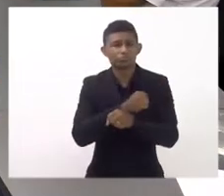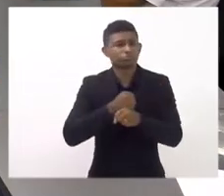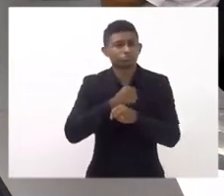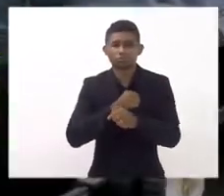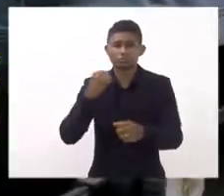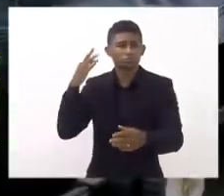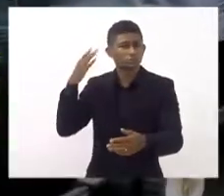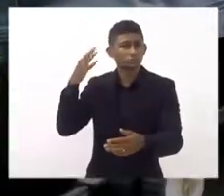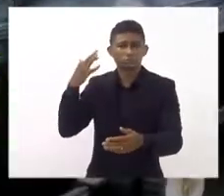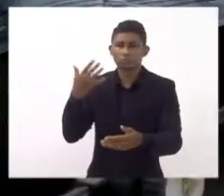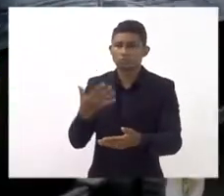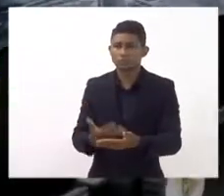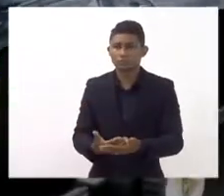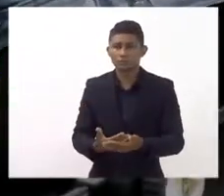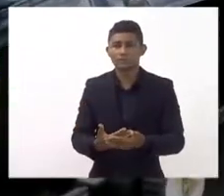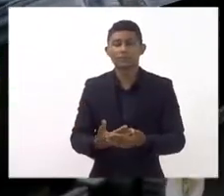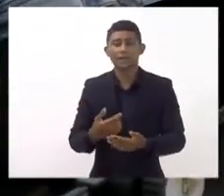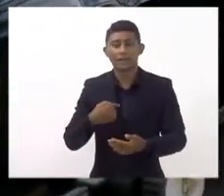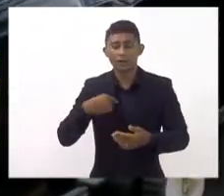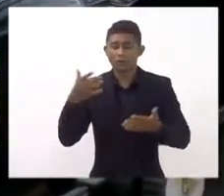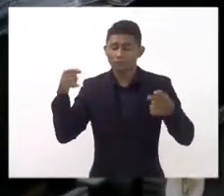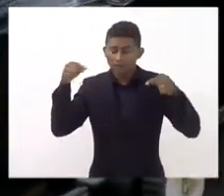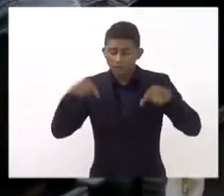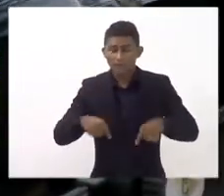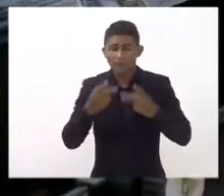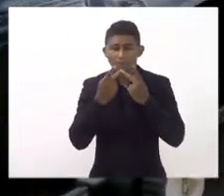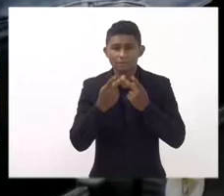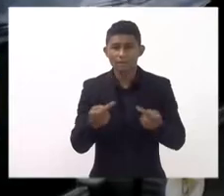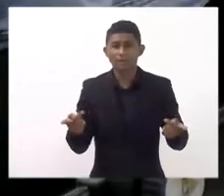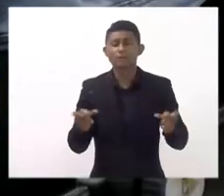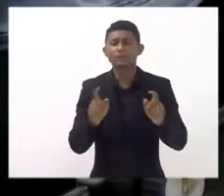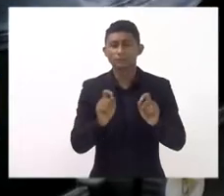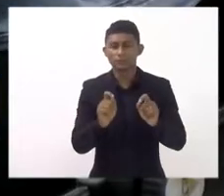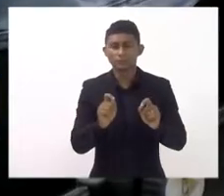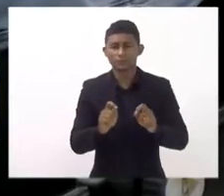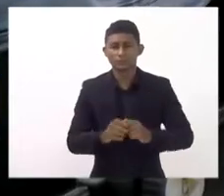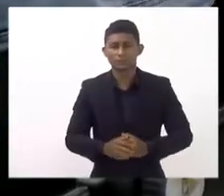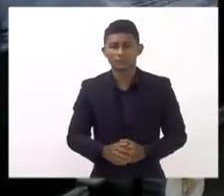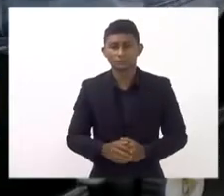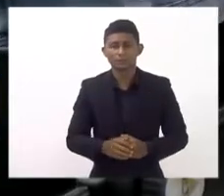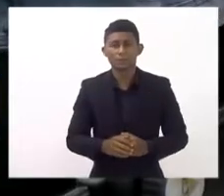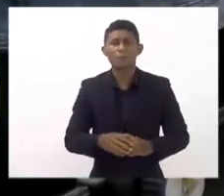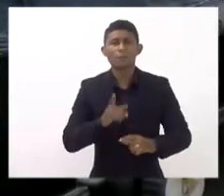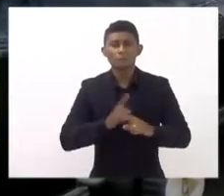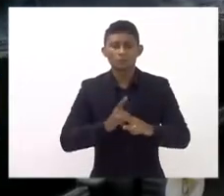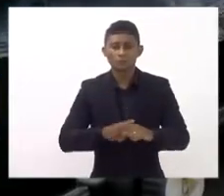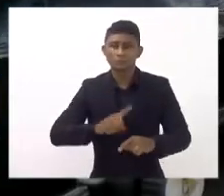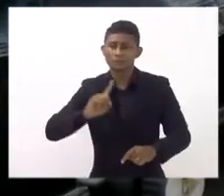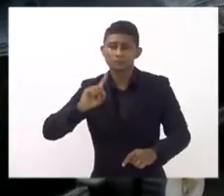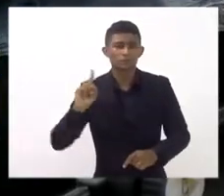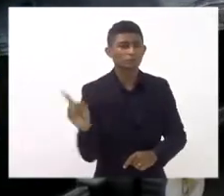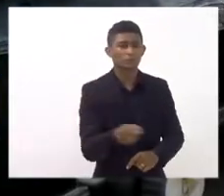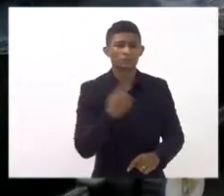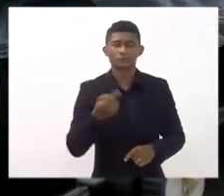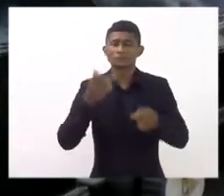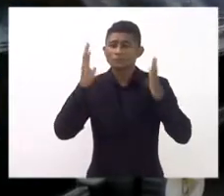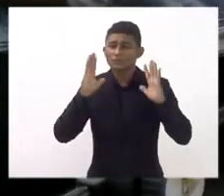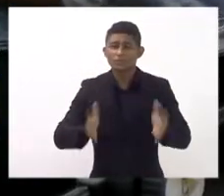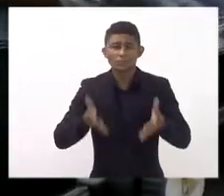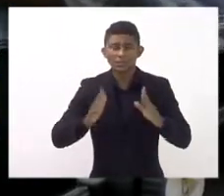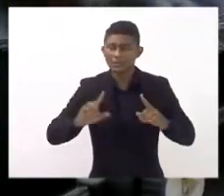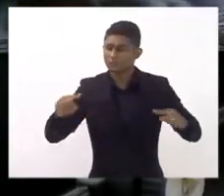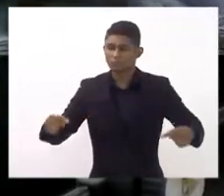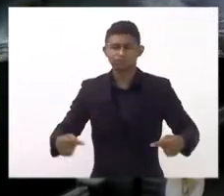essas considerações são muito cansativas, deputado, porque nada é mais cansativo e